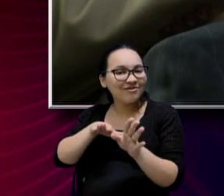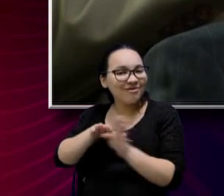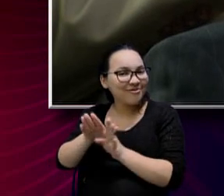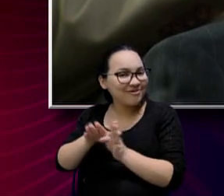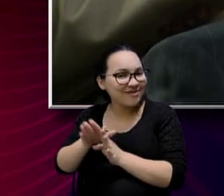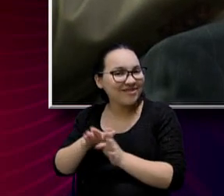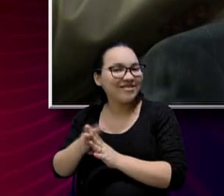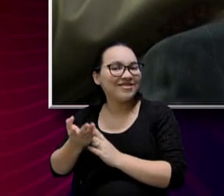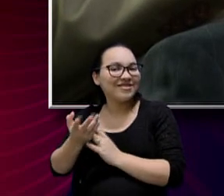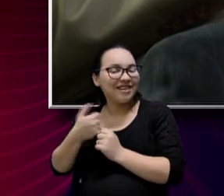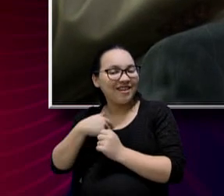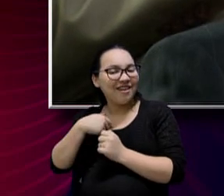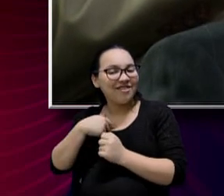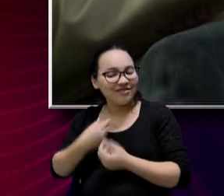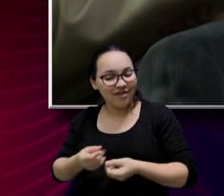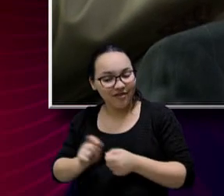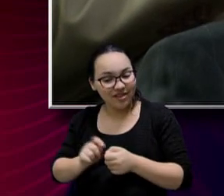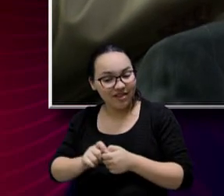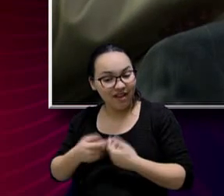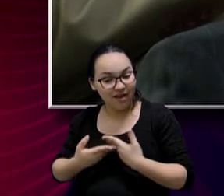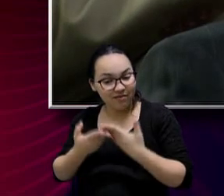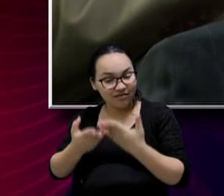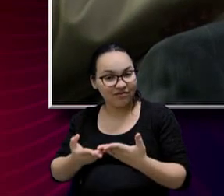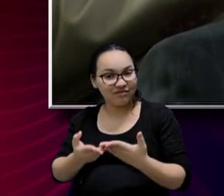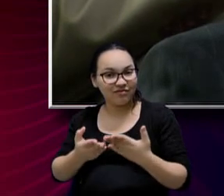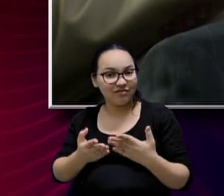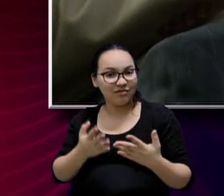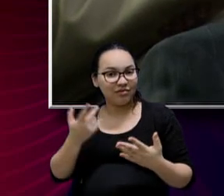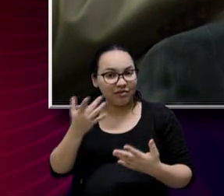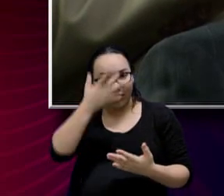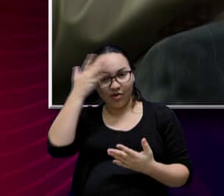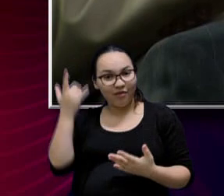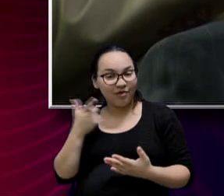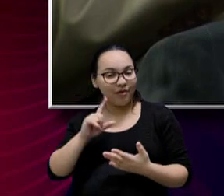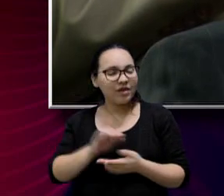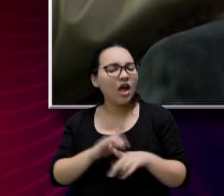próximo. Então, a melhor pergunta não seria